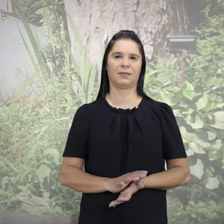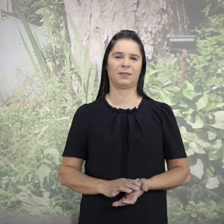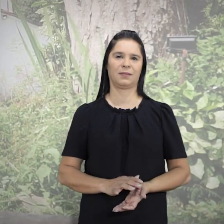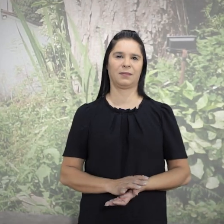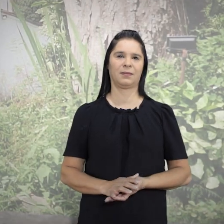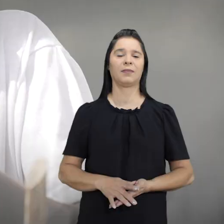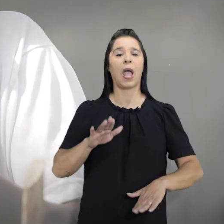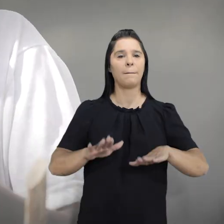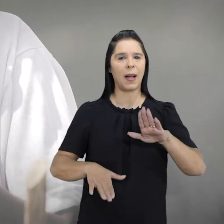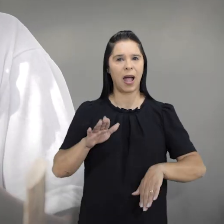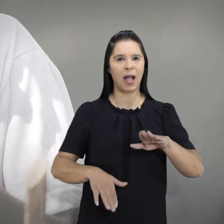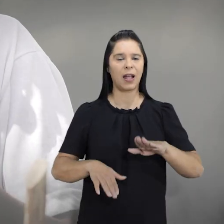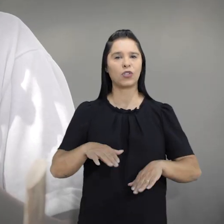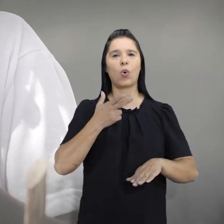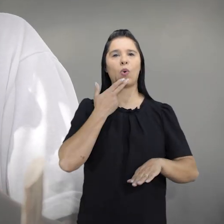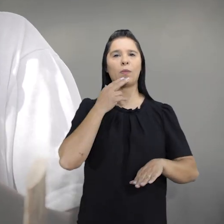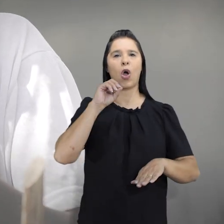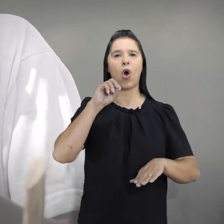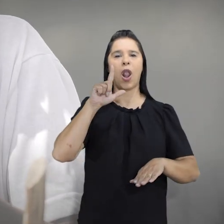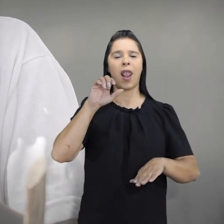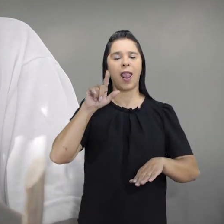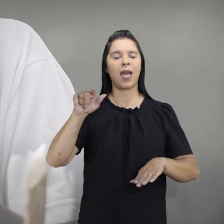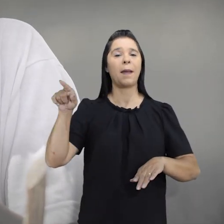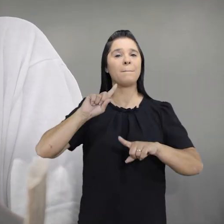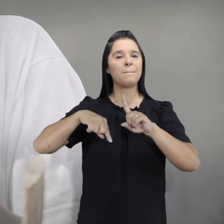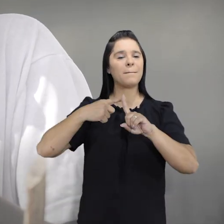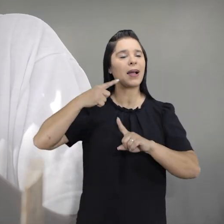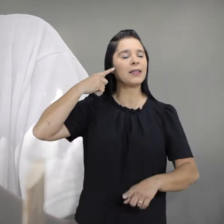Ai, ô, lele,